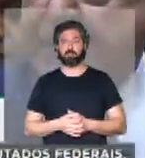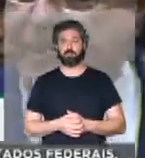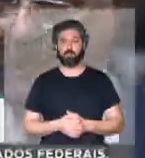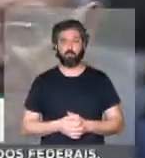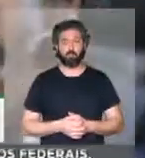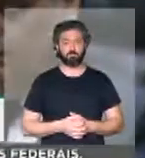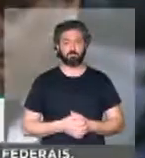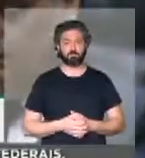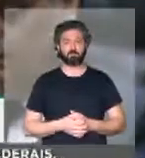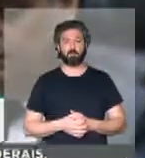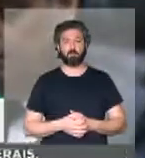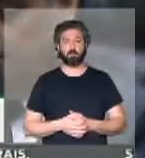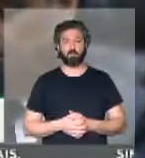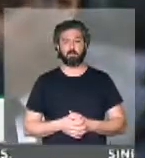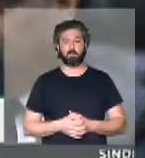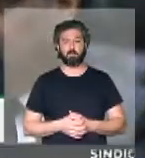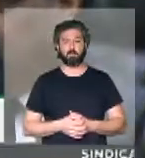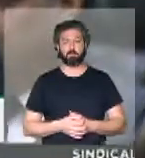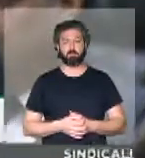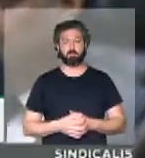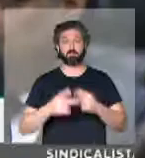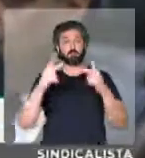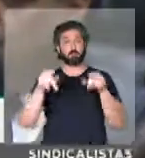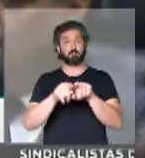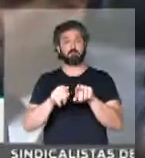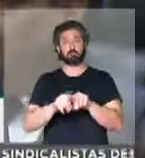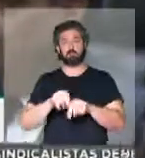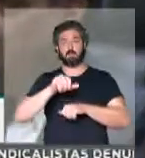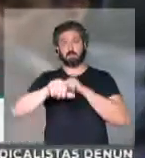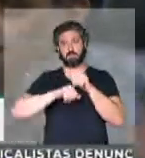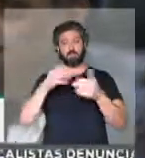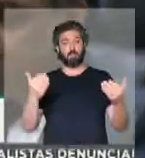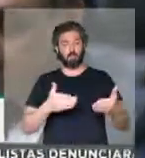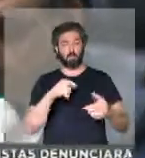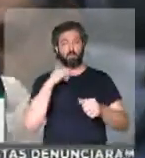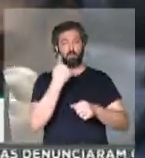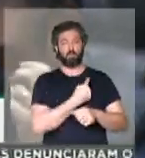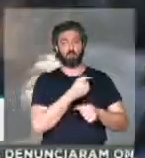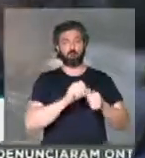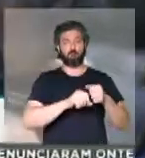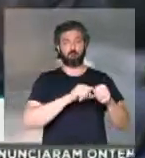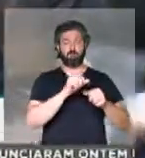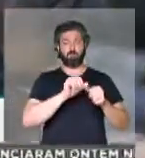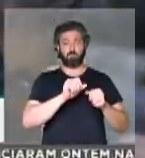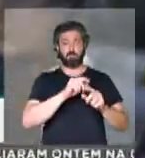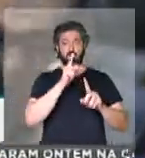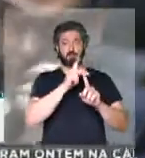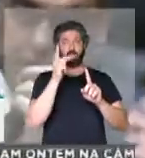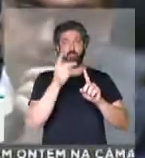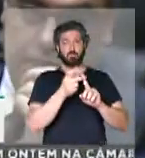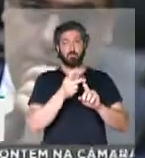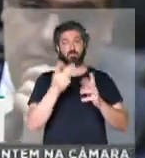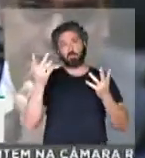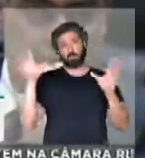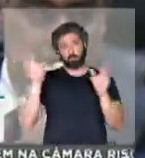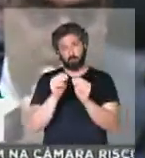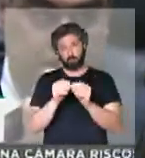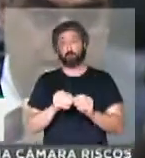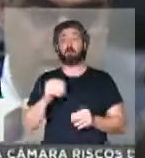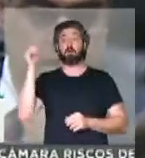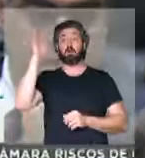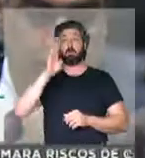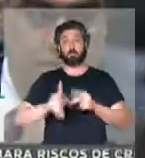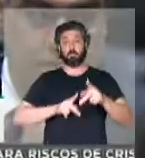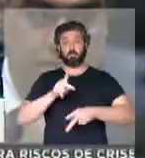Presidente. Como essencial, senhor presidente, esta reforma que nós estamos fazendo. A verdade, o resumo de tudo, é